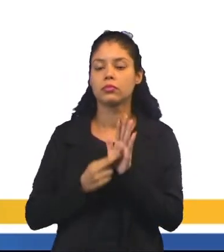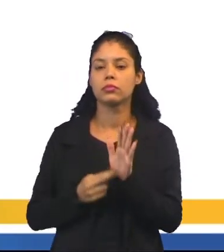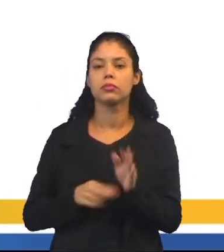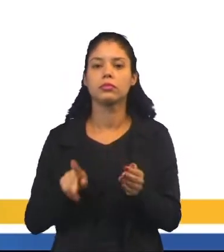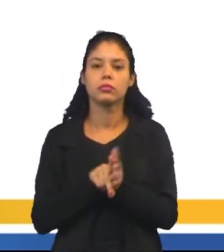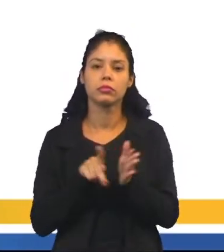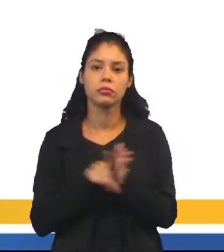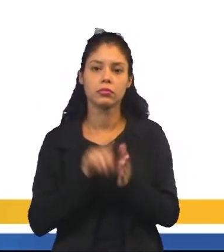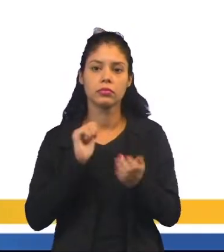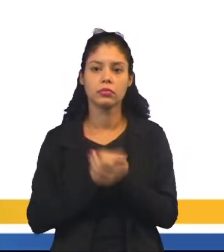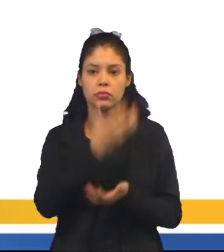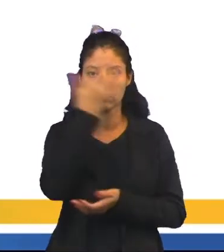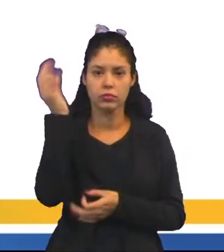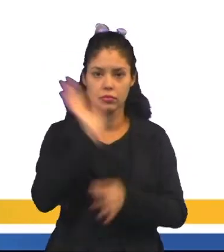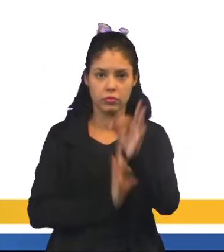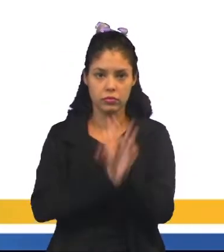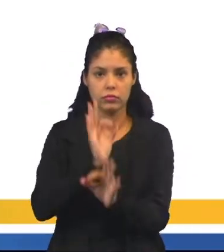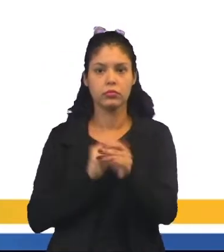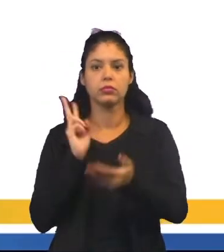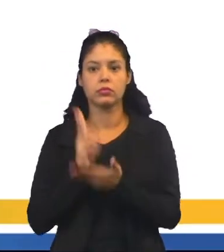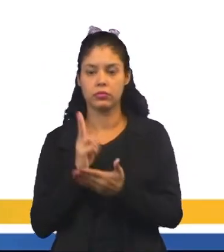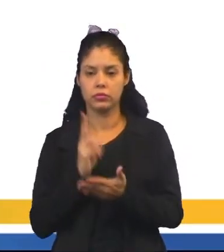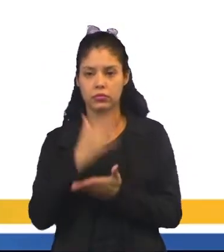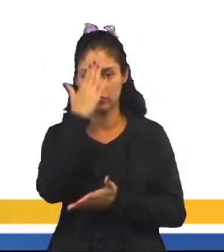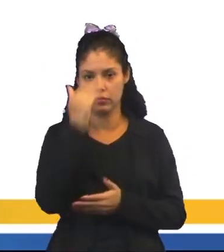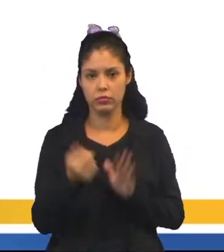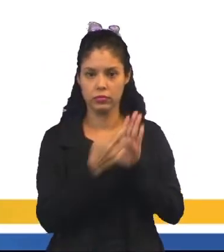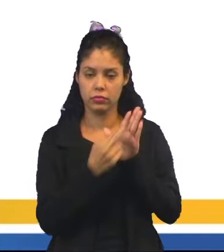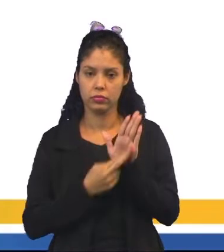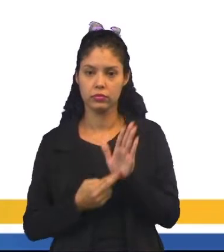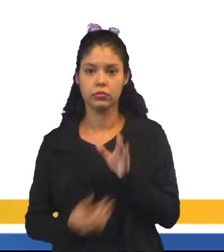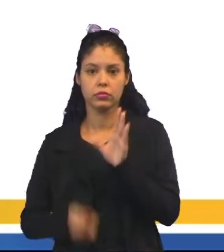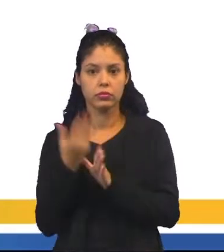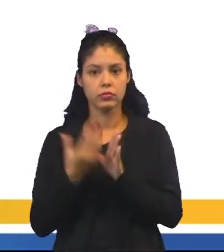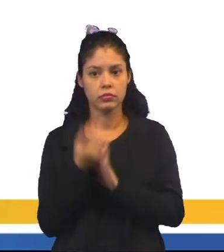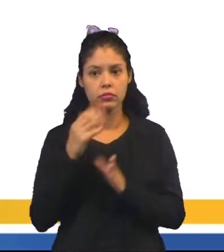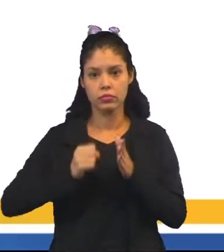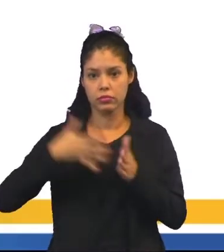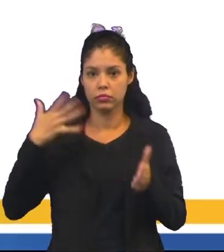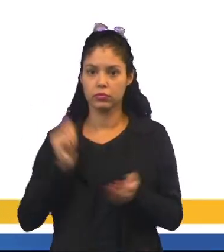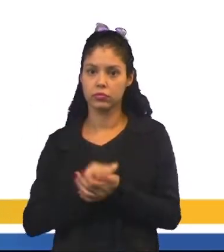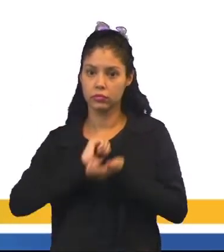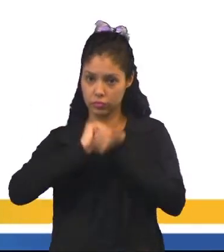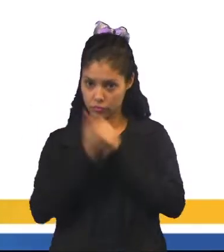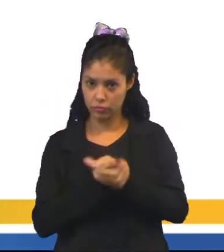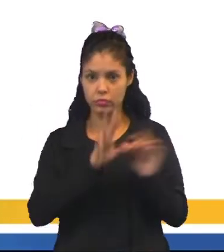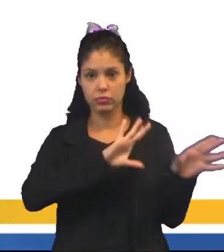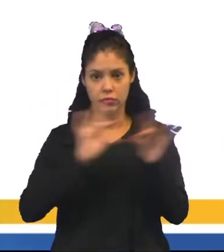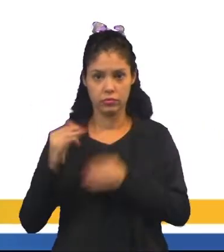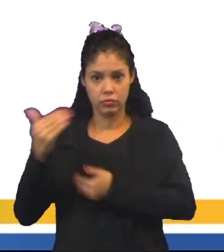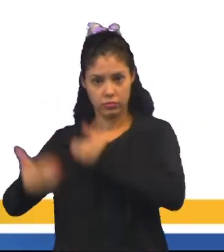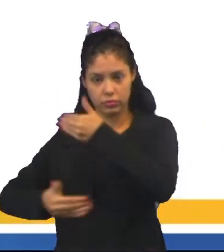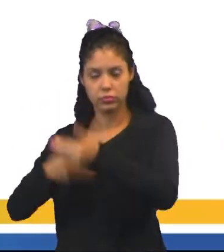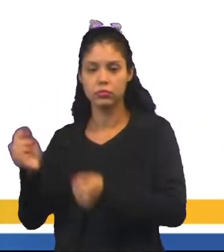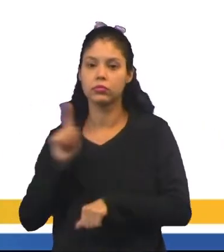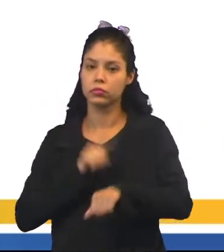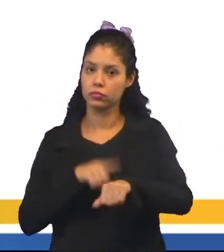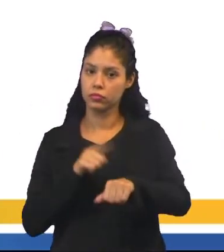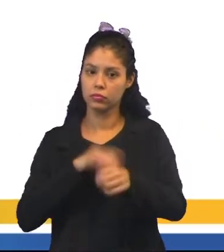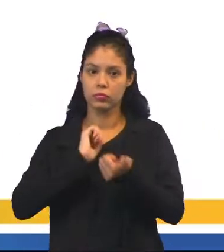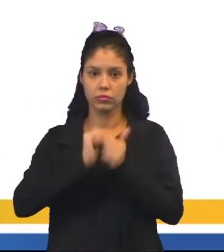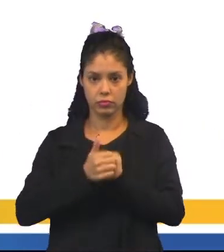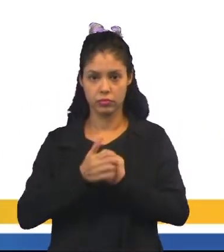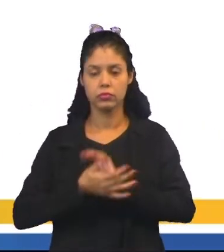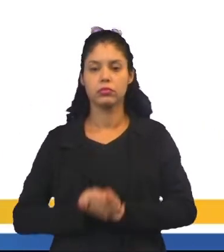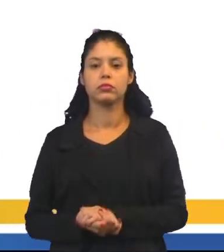por um caráter organizacional dos mesmos. Sabendo que as regras foram criadas e muitas vezes são adaptadas através da evolução com